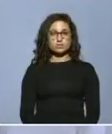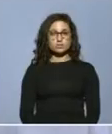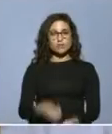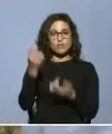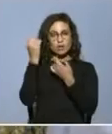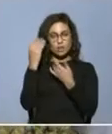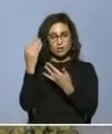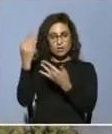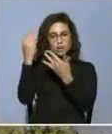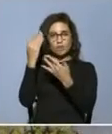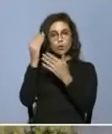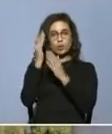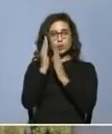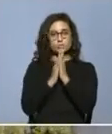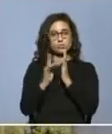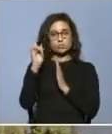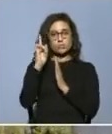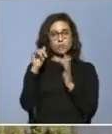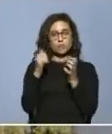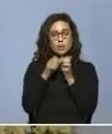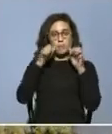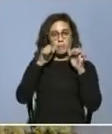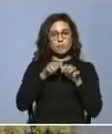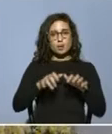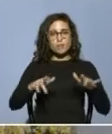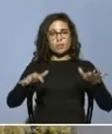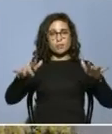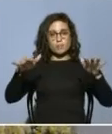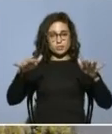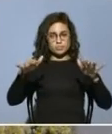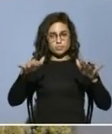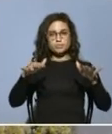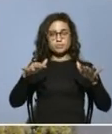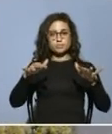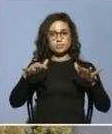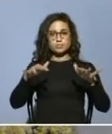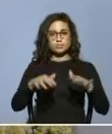Glória do Senhor cercou-os com a sua luz.